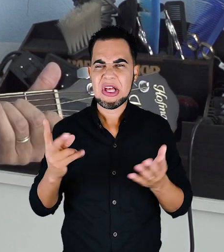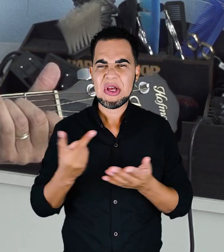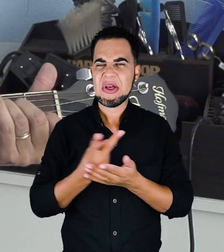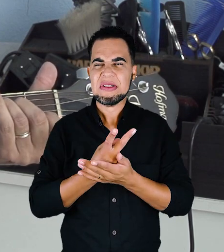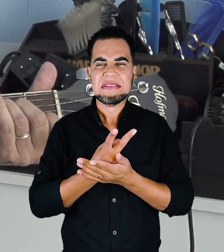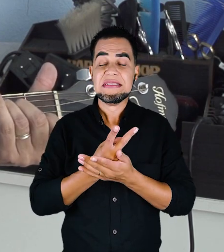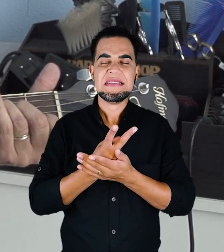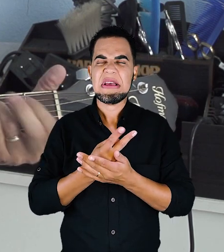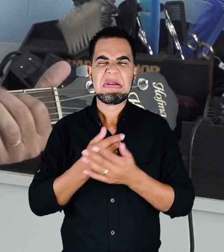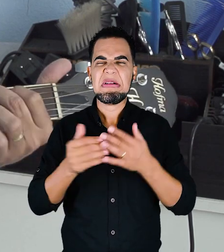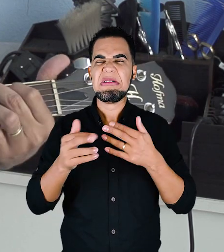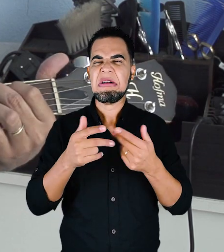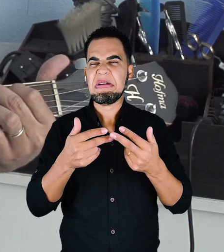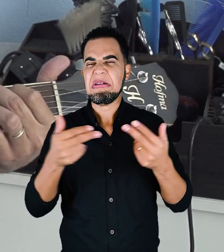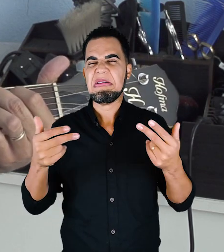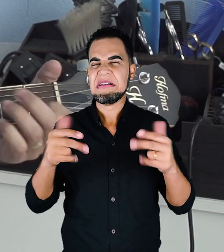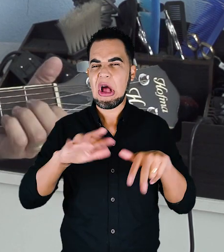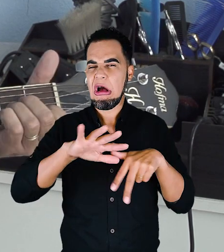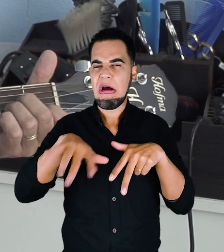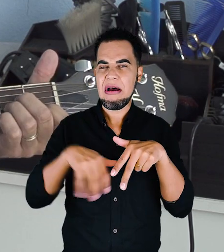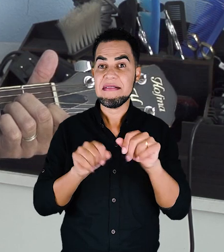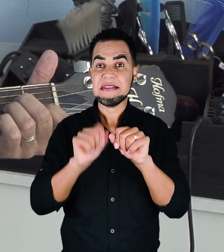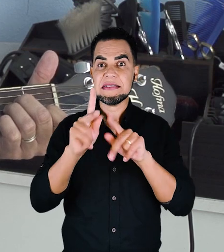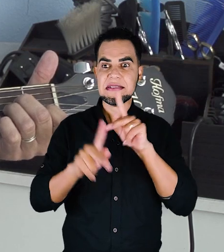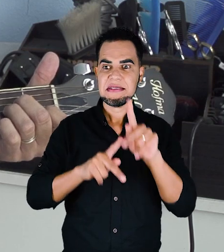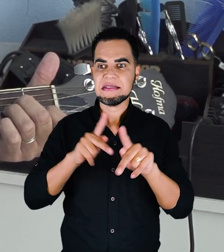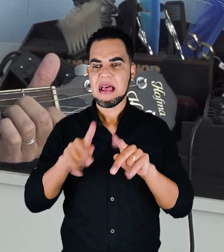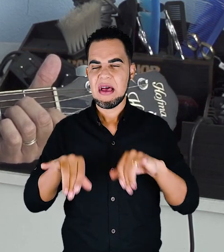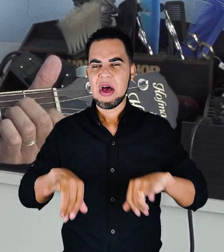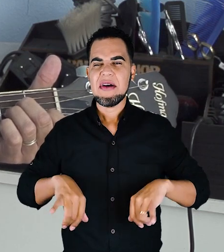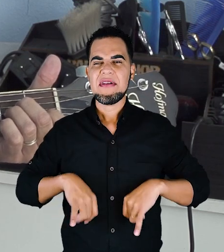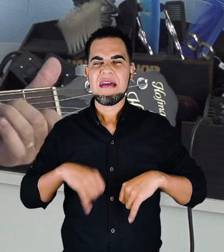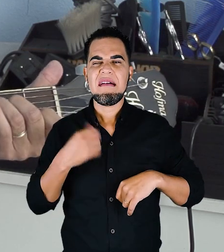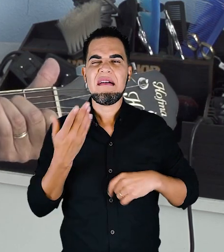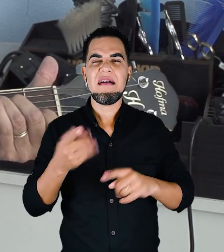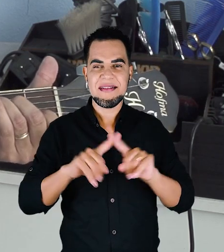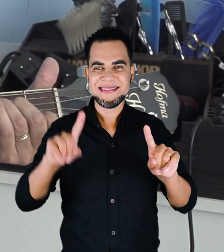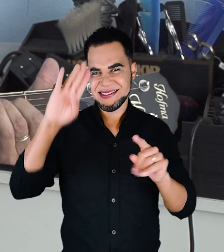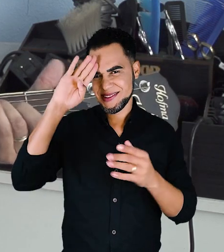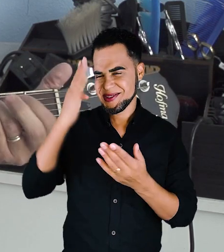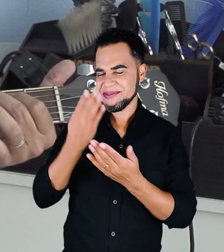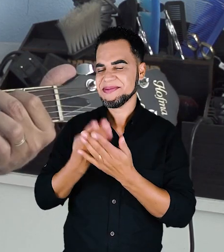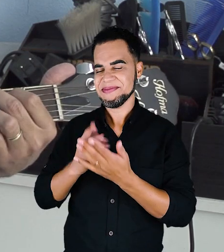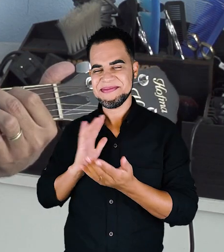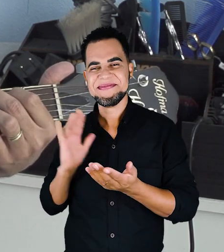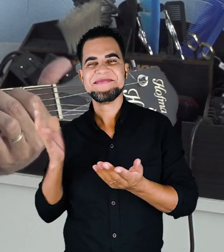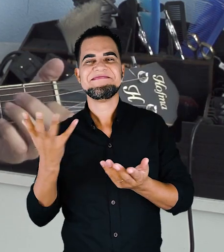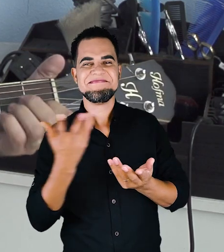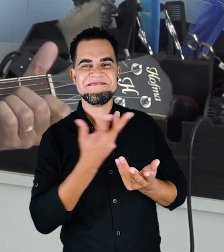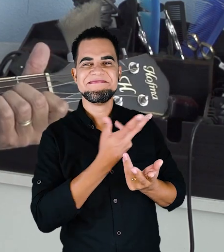Mesmo o corrupto que faz o povo sofrer e mendigar, saiba que a fé há de